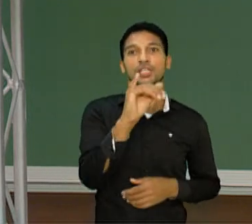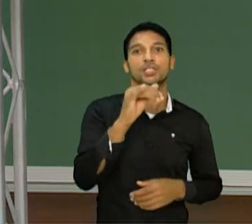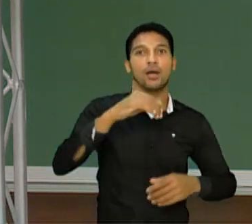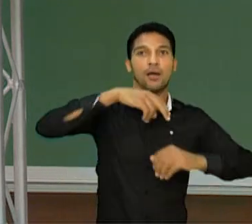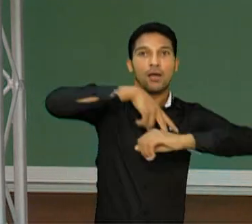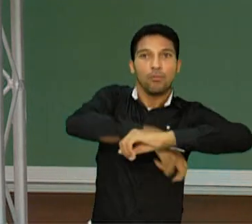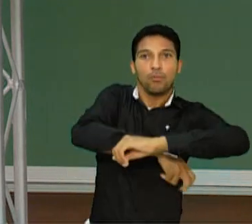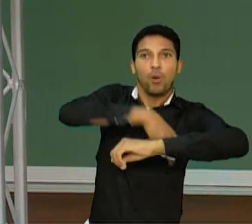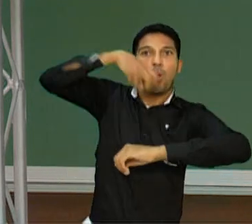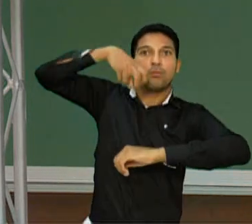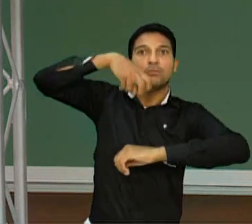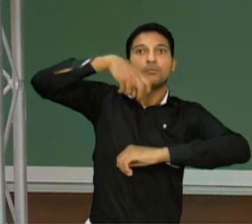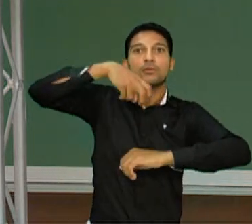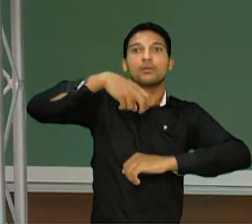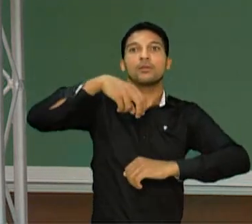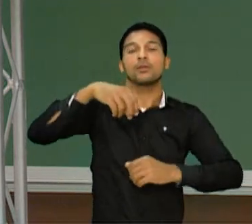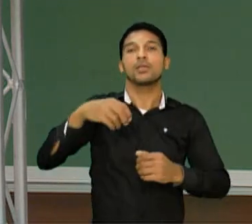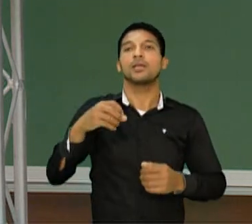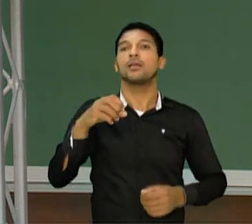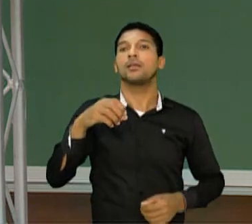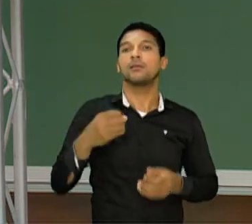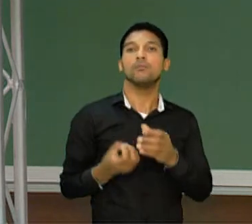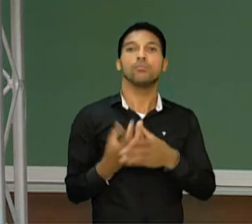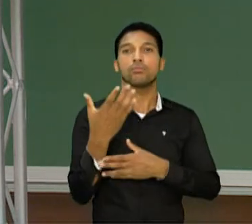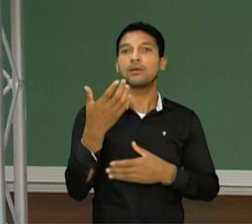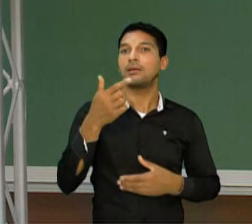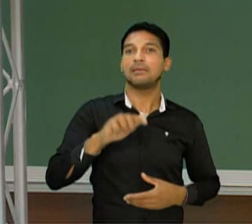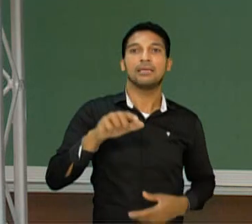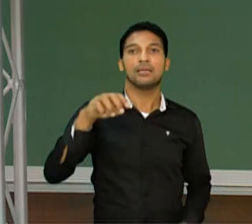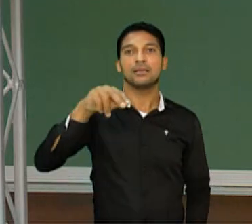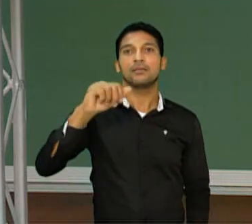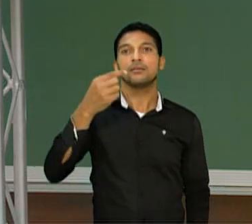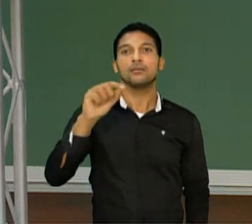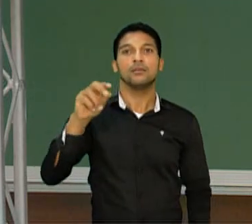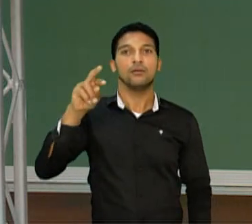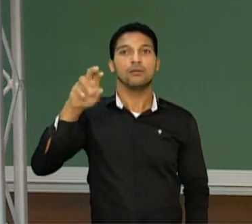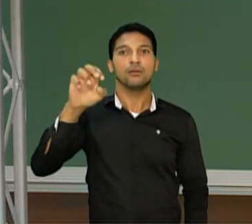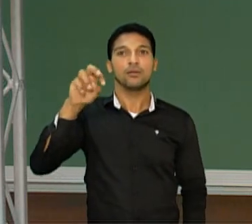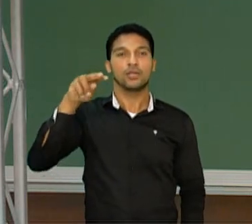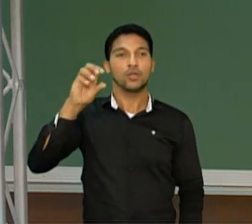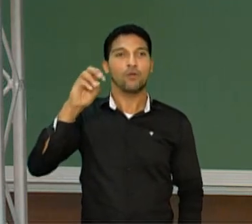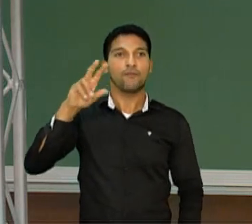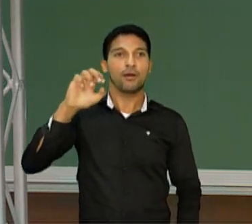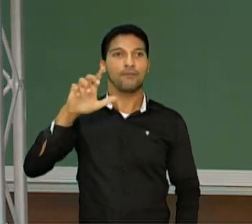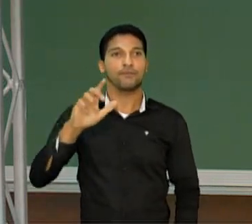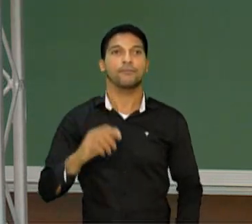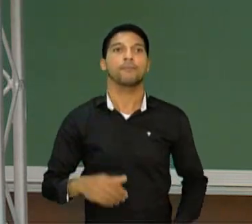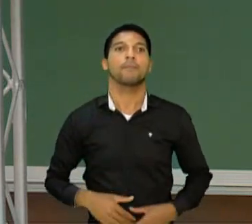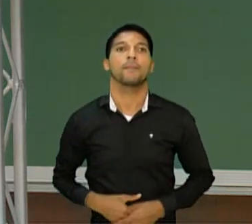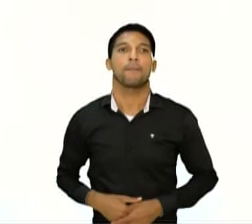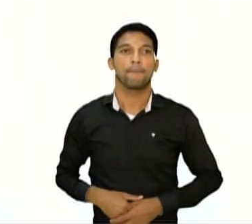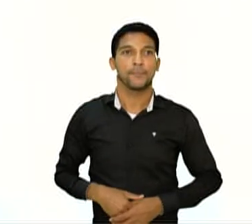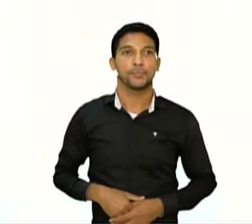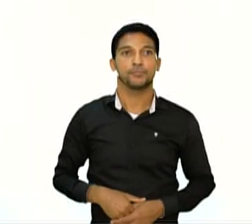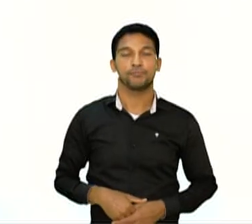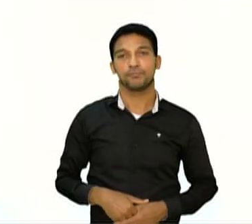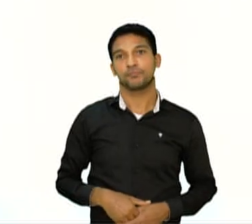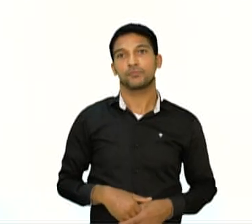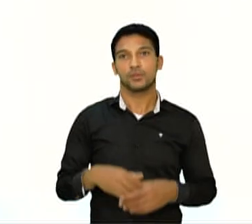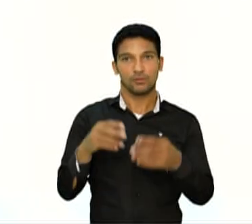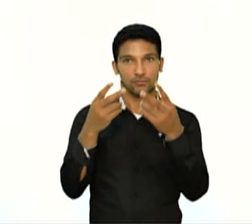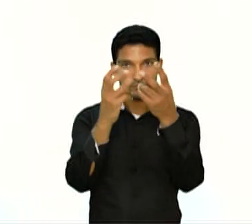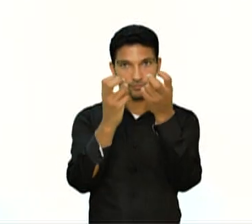difícil a gente ir adaptando novas metodologias ao processo já consolidado. Nessa situação, a gente